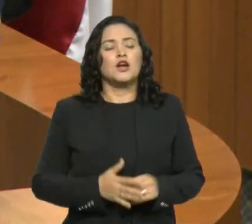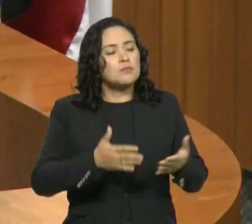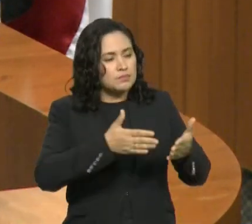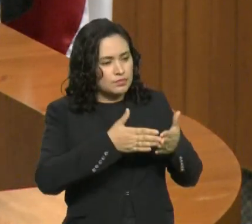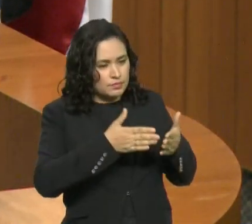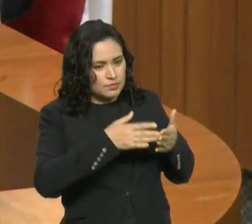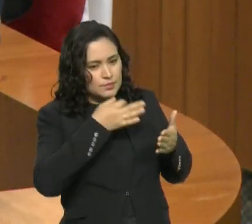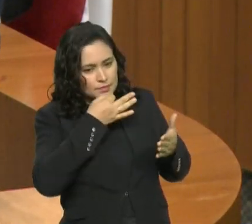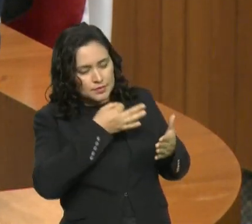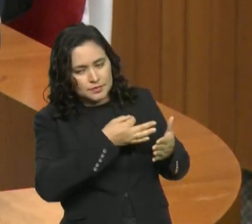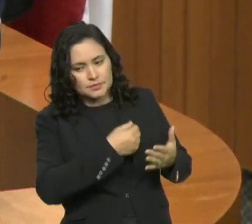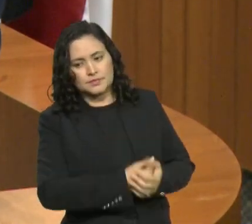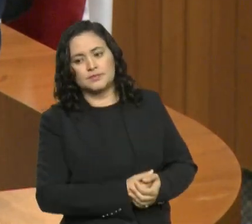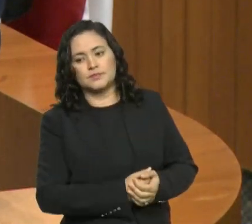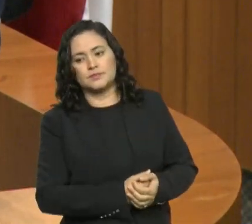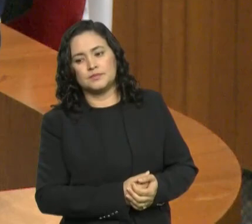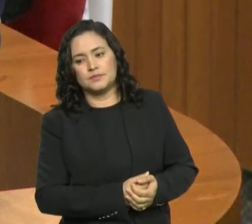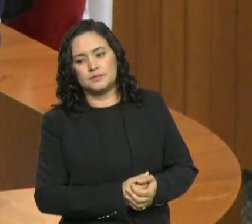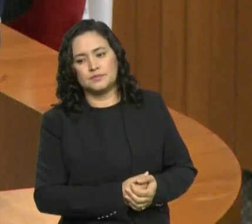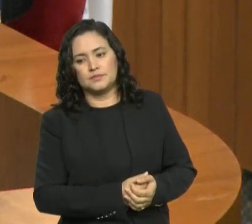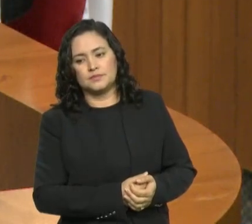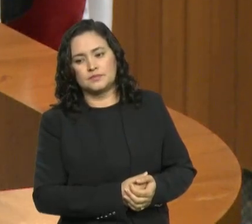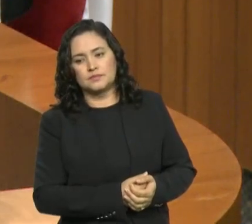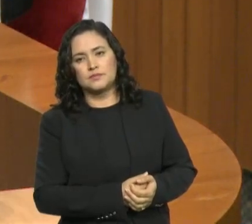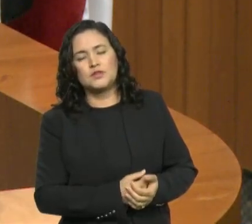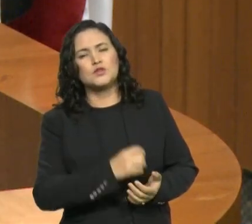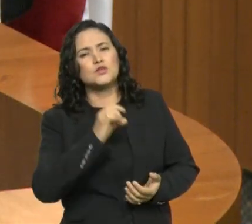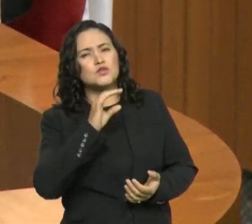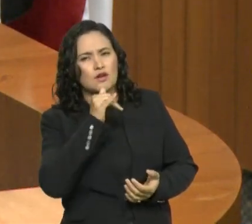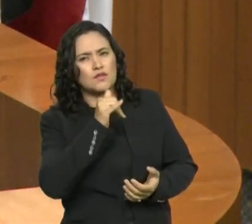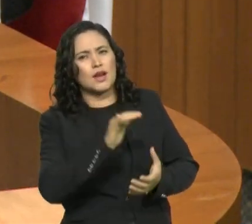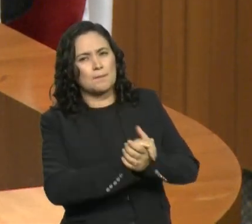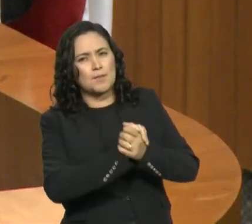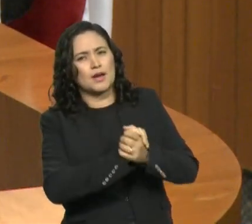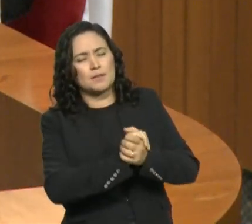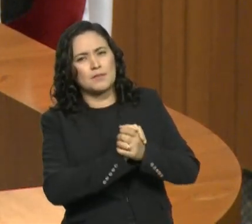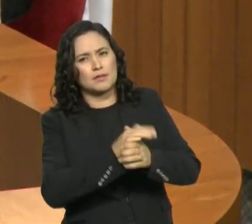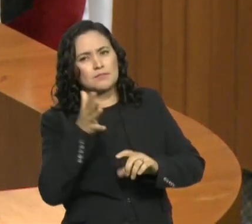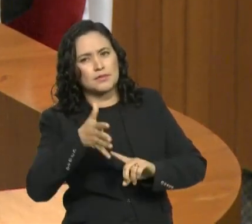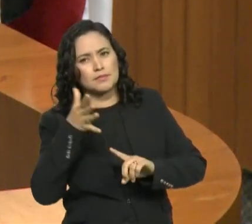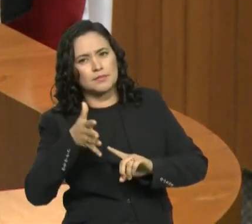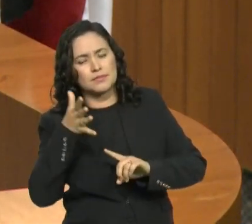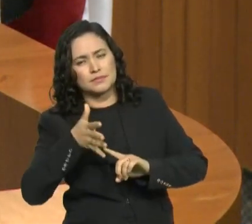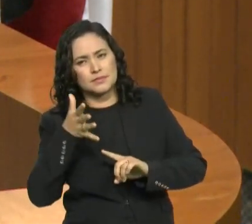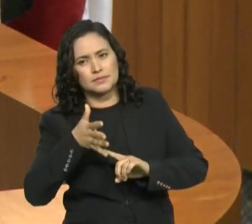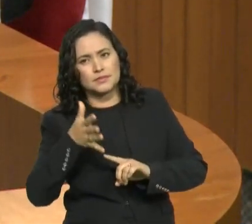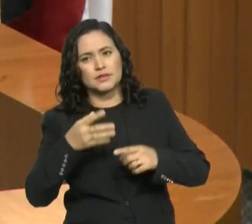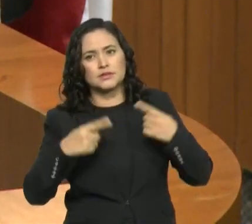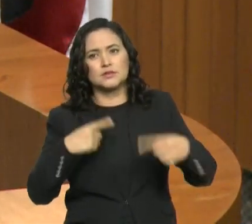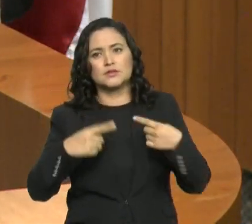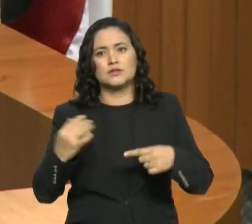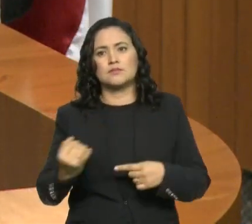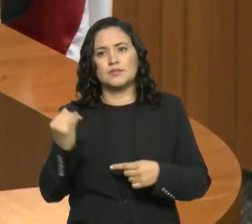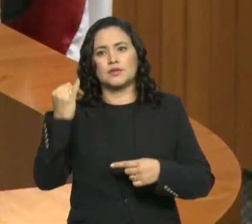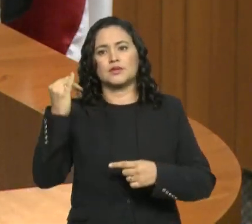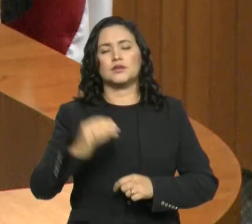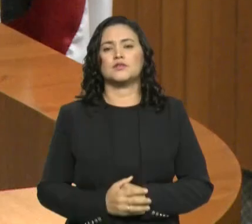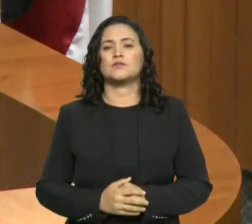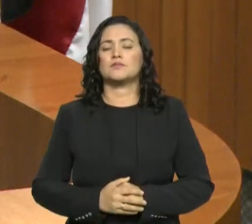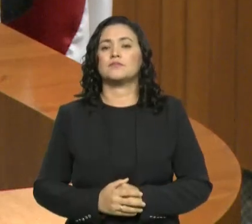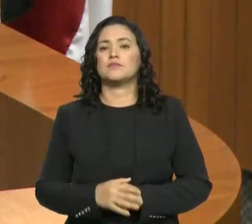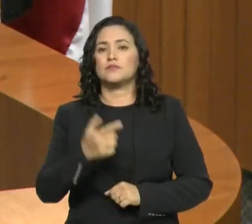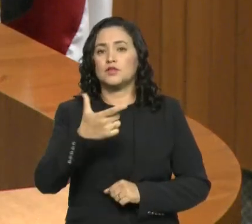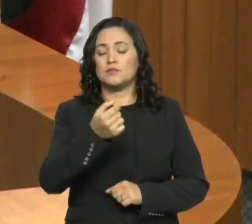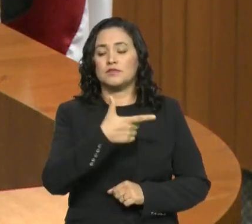Sim, senhor. É só parabenizá-lo pelo pronunciamento e essa discussão muito importante. Nós travamos essa discussão em 2021,